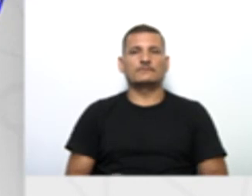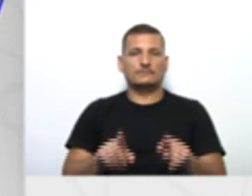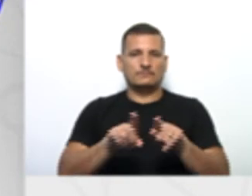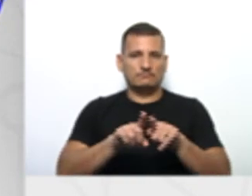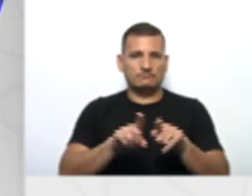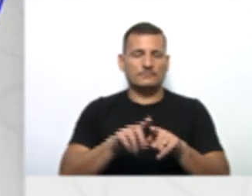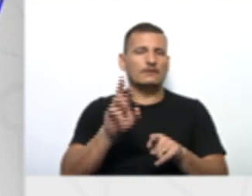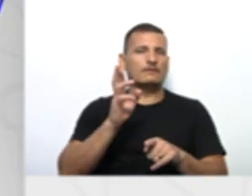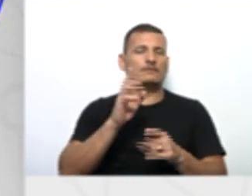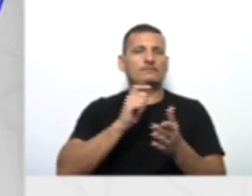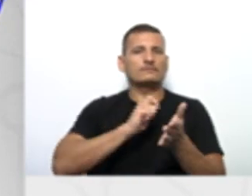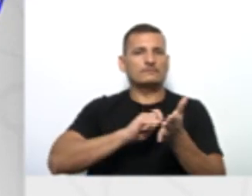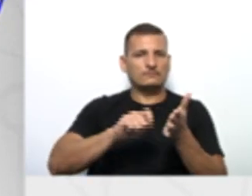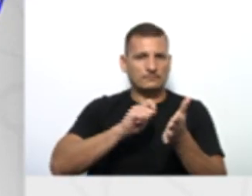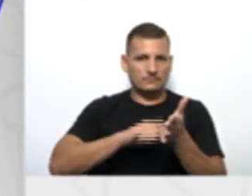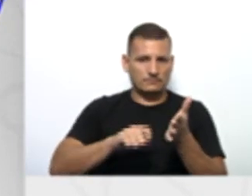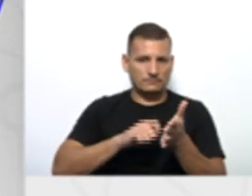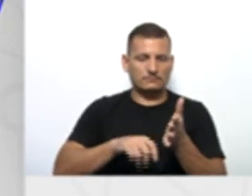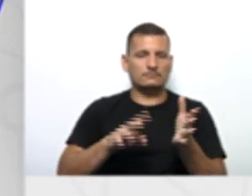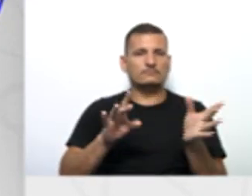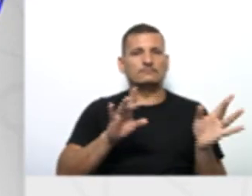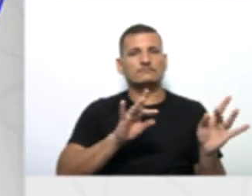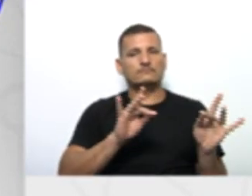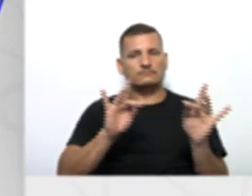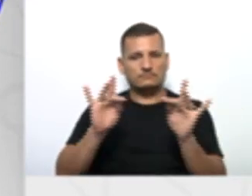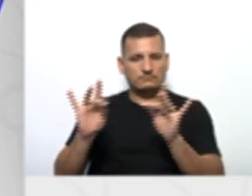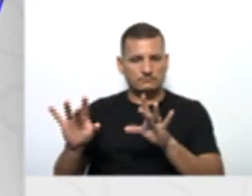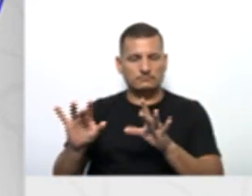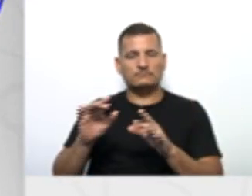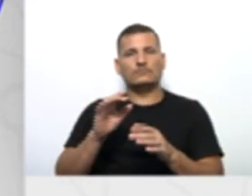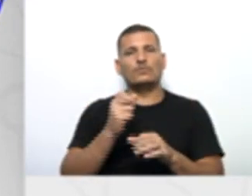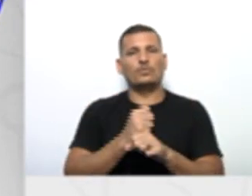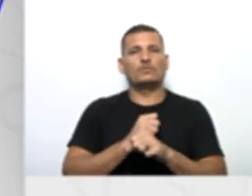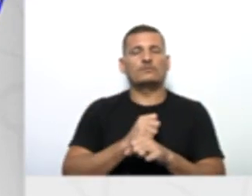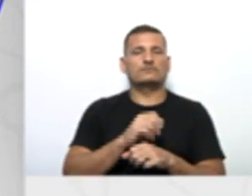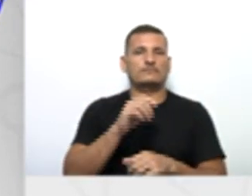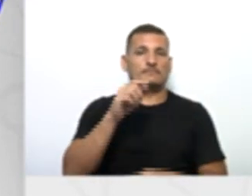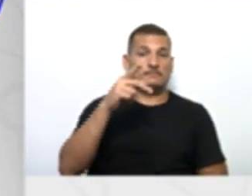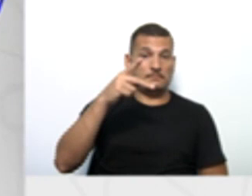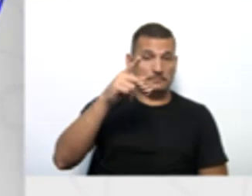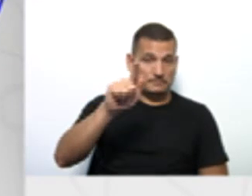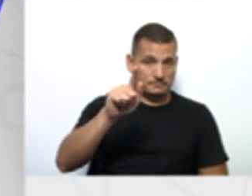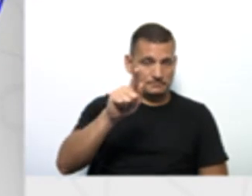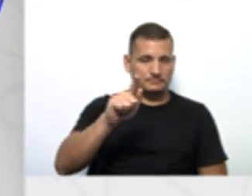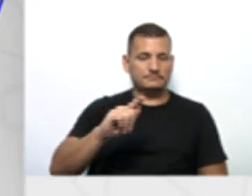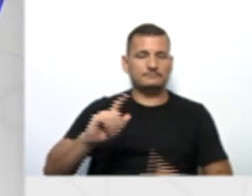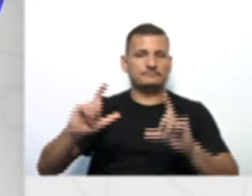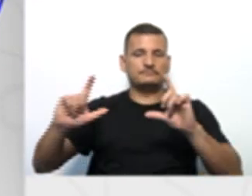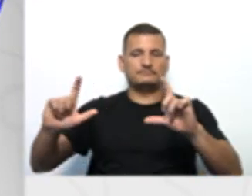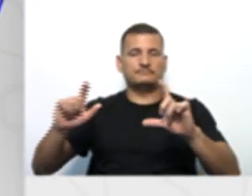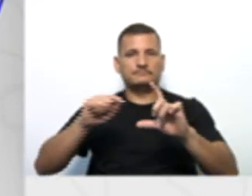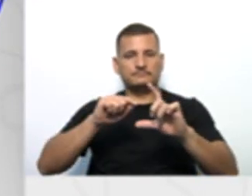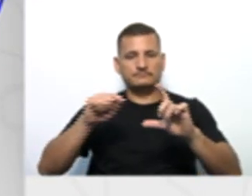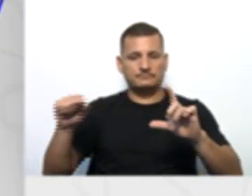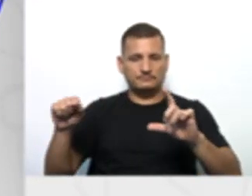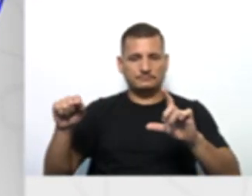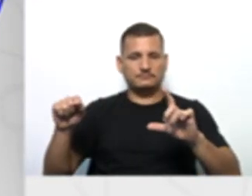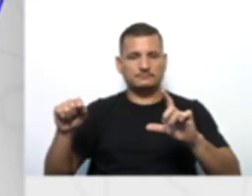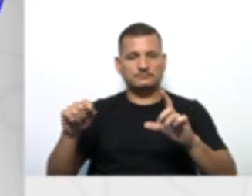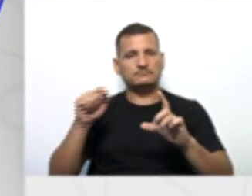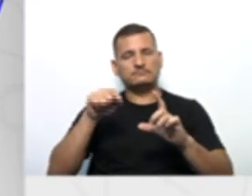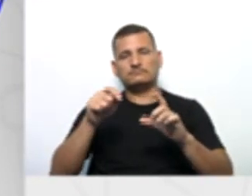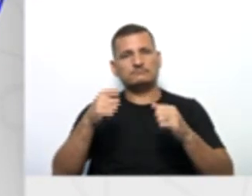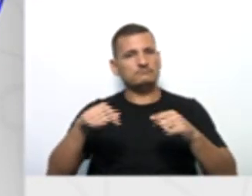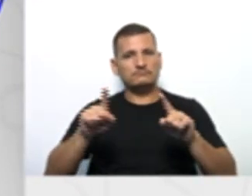a informação do autor, do ano e da página entre parênteses. Nesse caso, eu não uso as aspas.